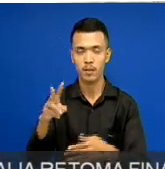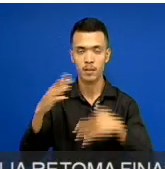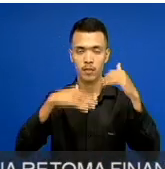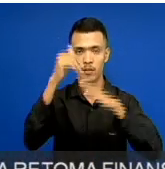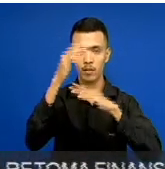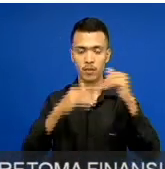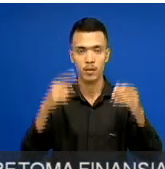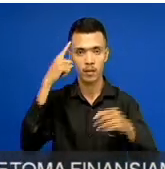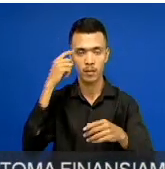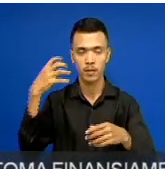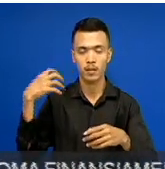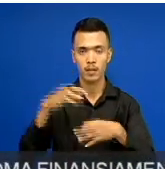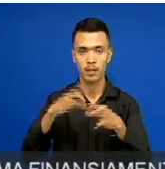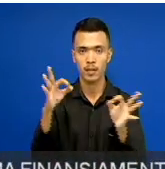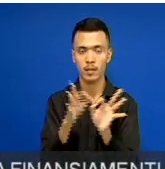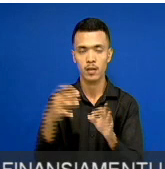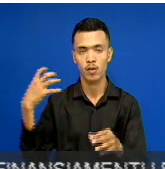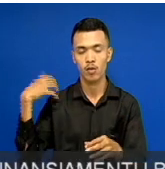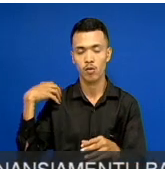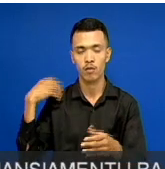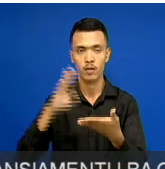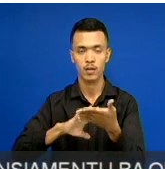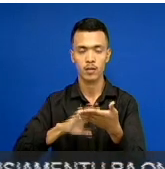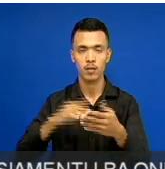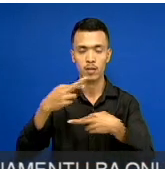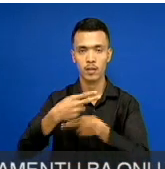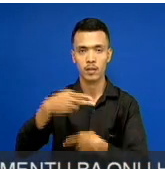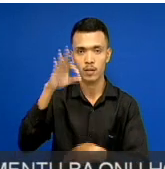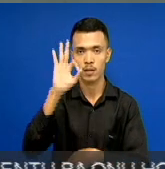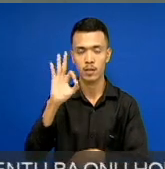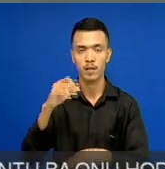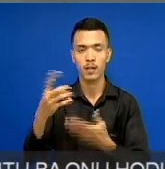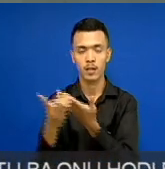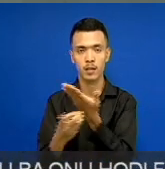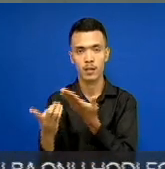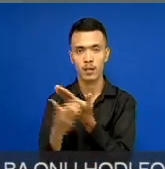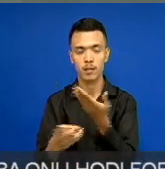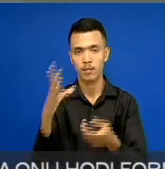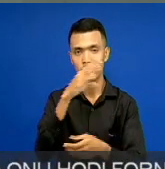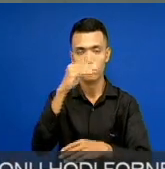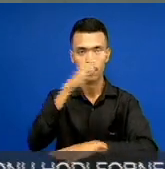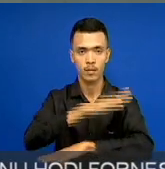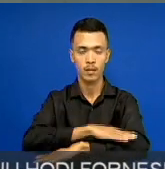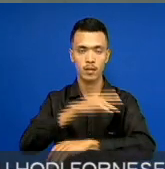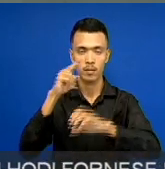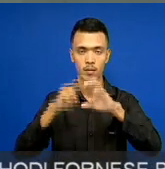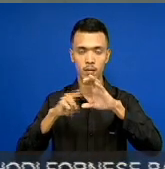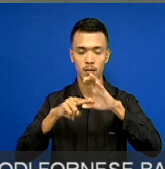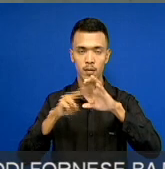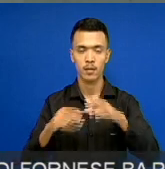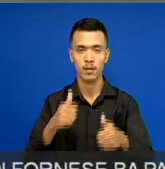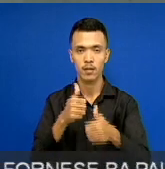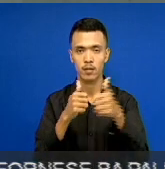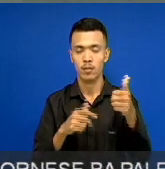Hadia Edifício Escola, Sentina, da por Merenda Escolar, Mesa no Cadeira. Ministério, tal tem a plano, baseia a minha